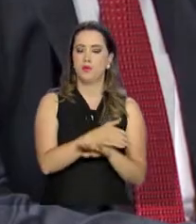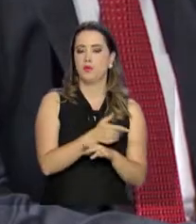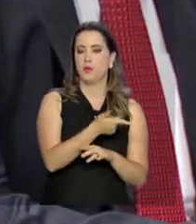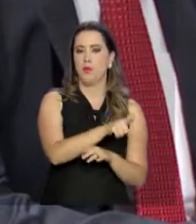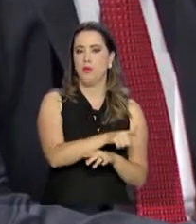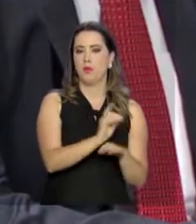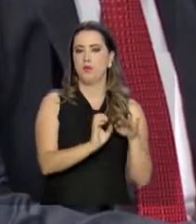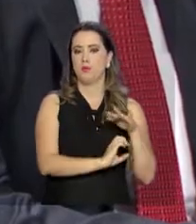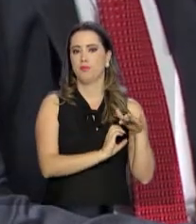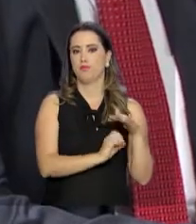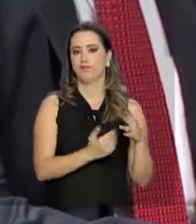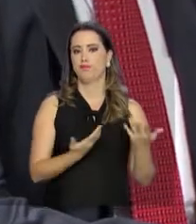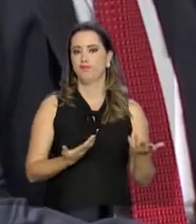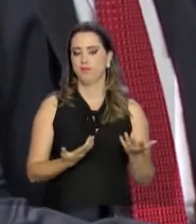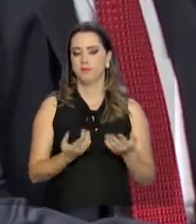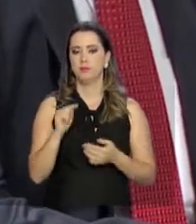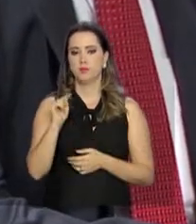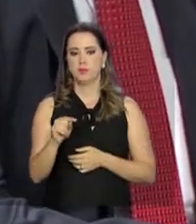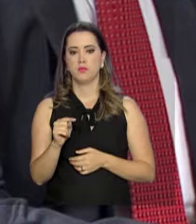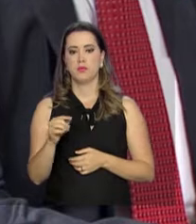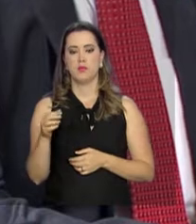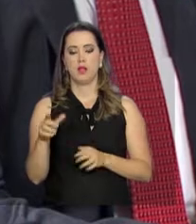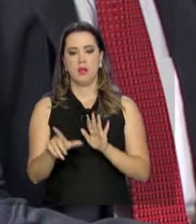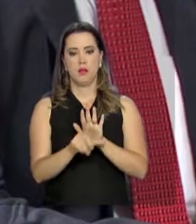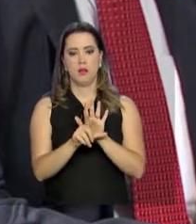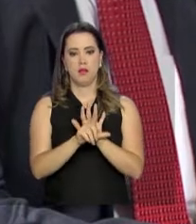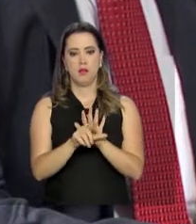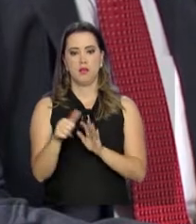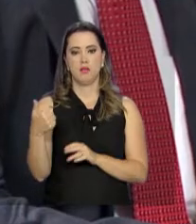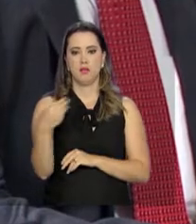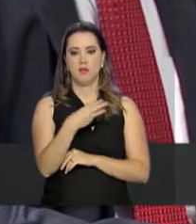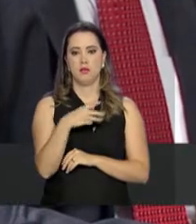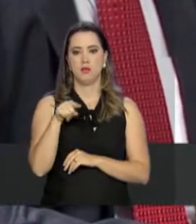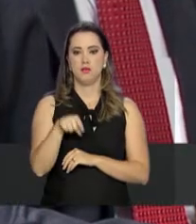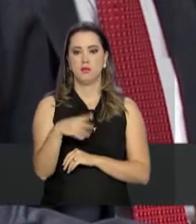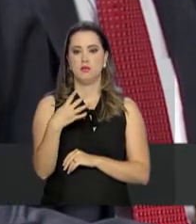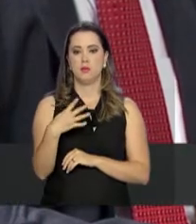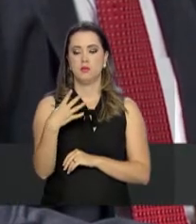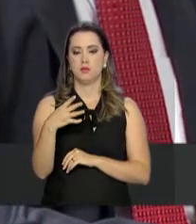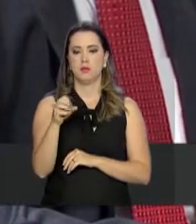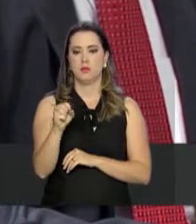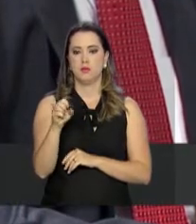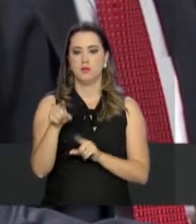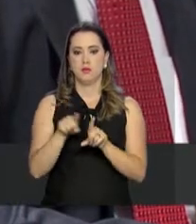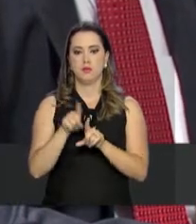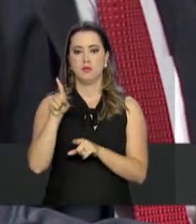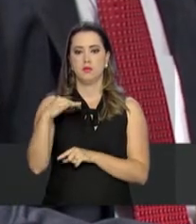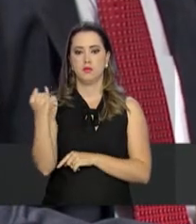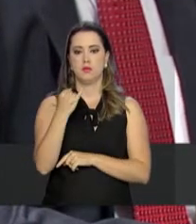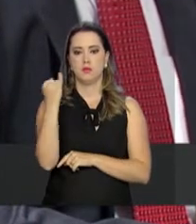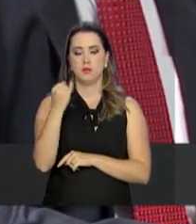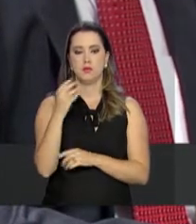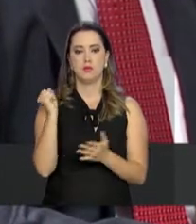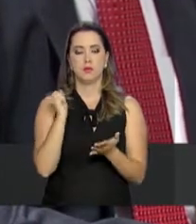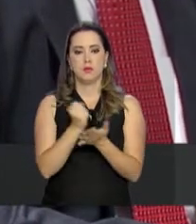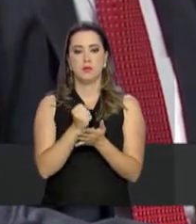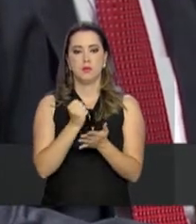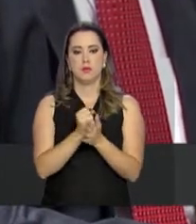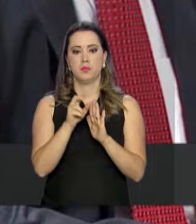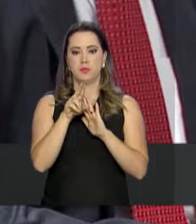legislação a 13 44 8 e 2017 é um avanço importantíssimo no marco regulatório brasileiro